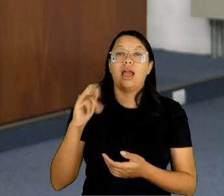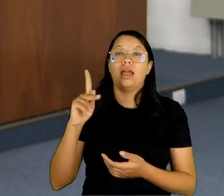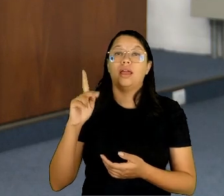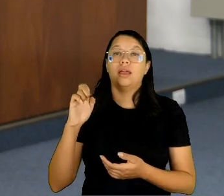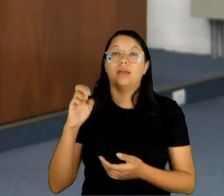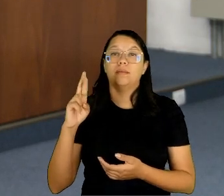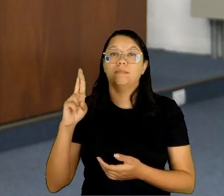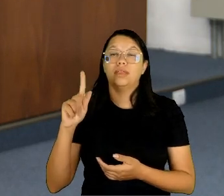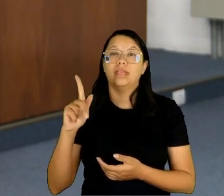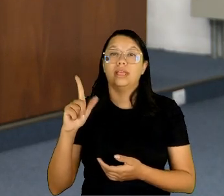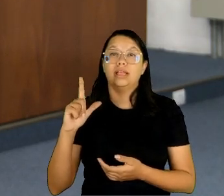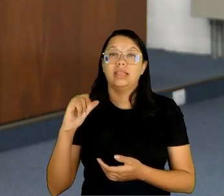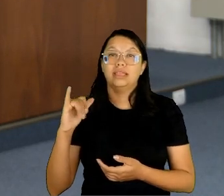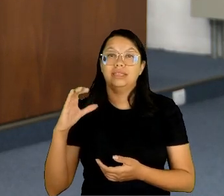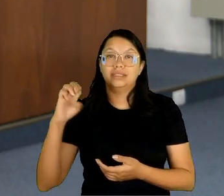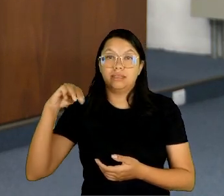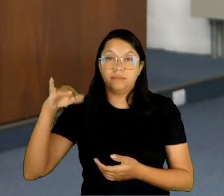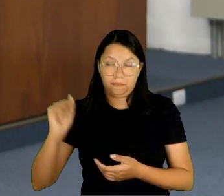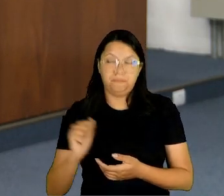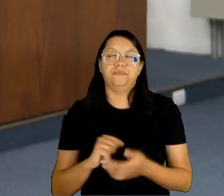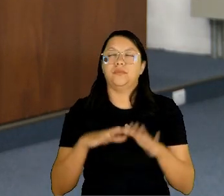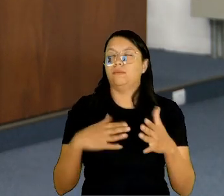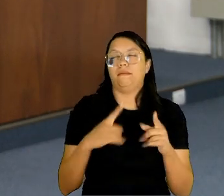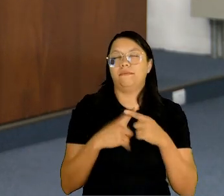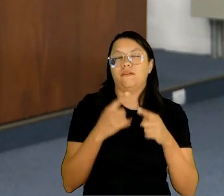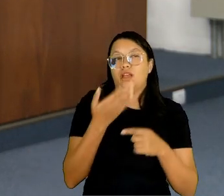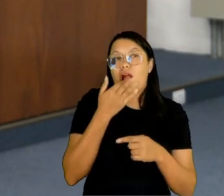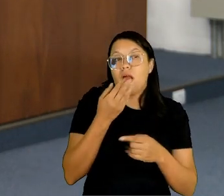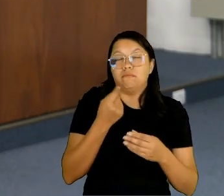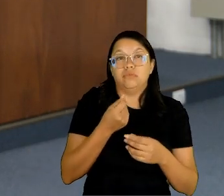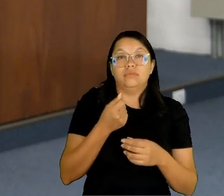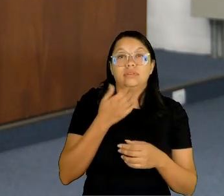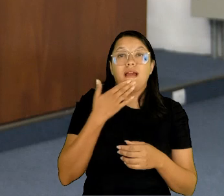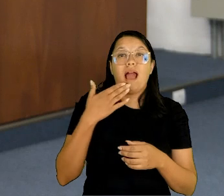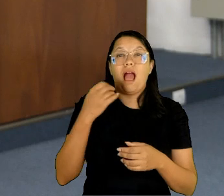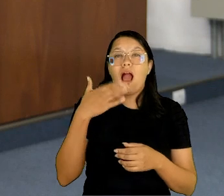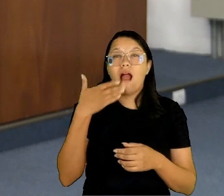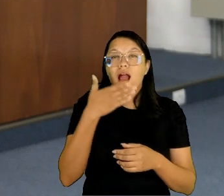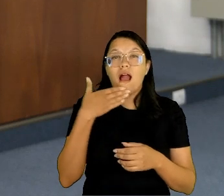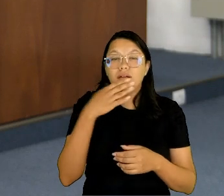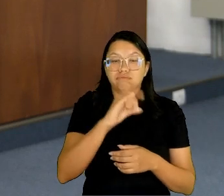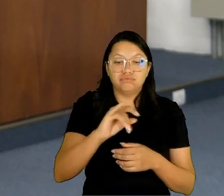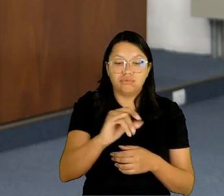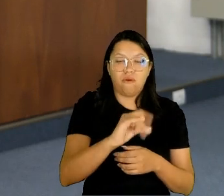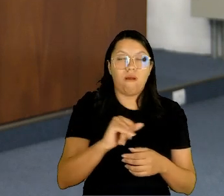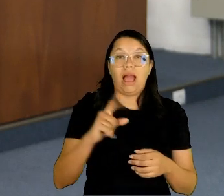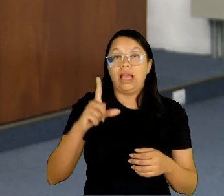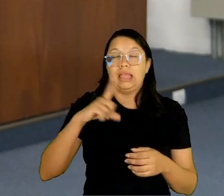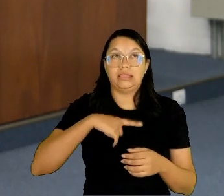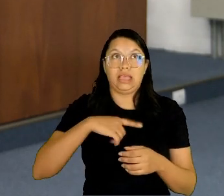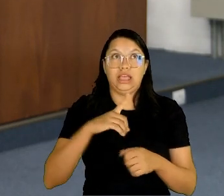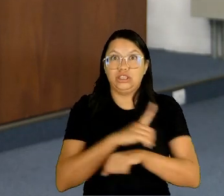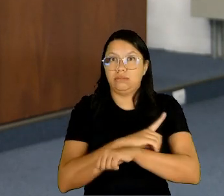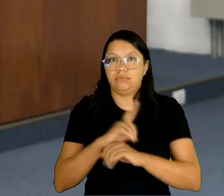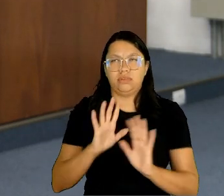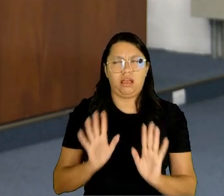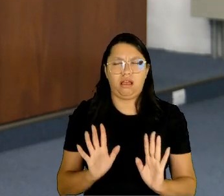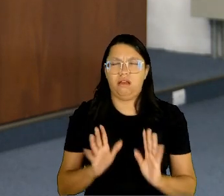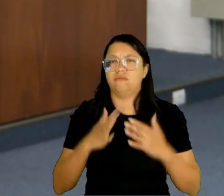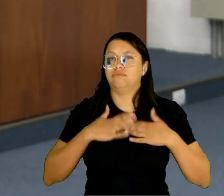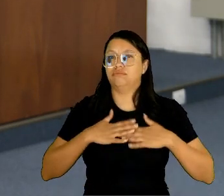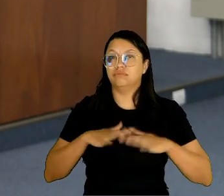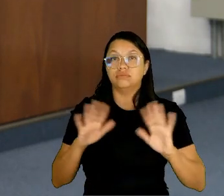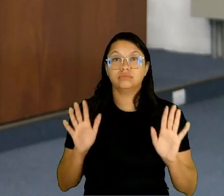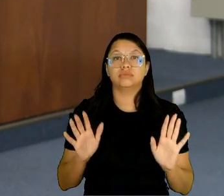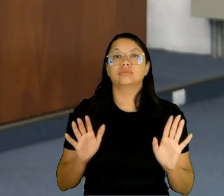sangue. Não é porque a gente às vezes comeu muito açúcar, aí deu alta glicemia, eu tenho diabetes. Diabetes